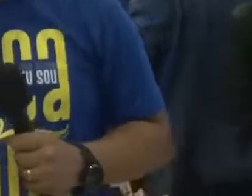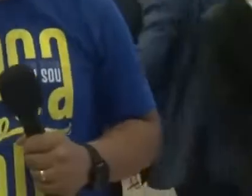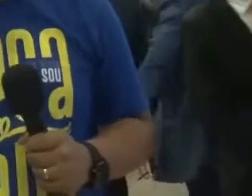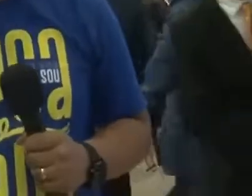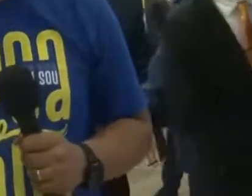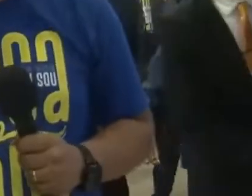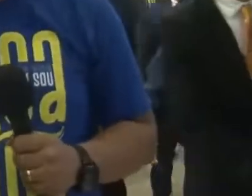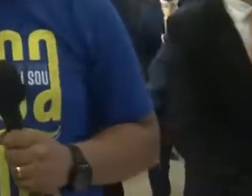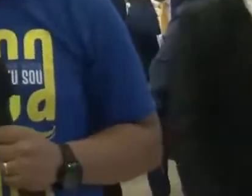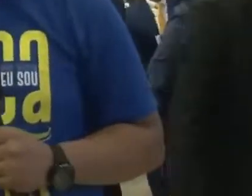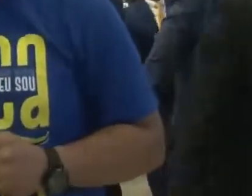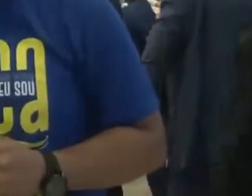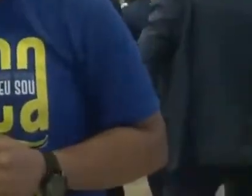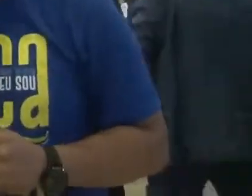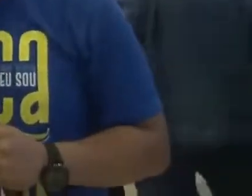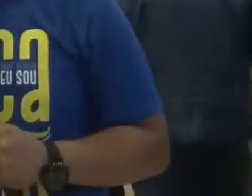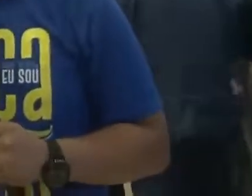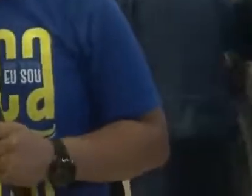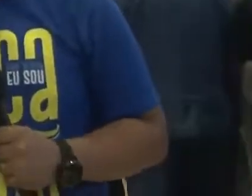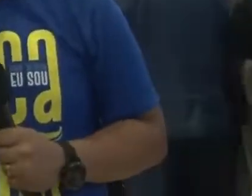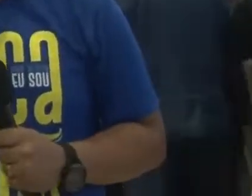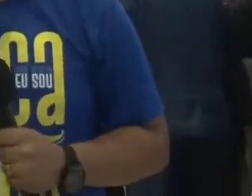dia.